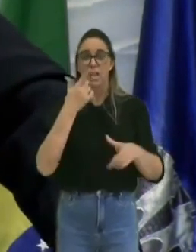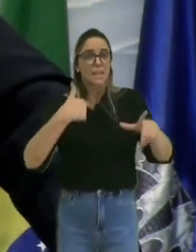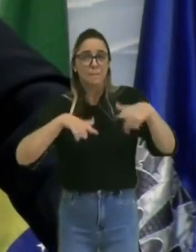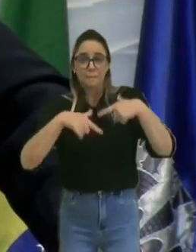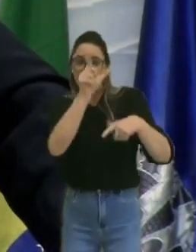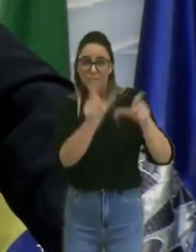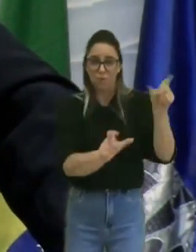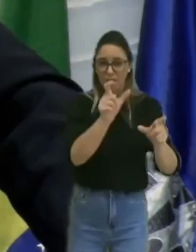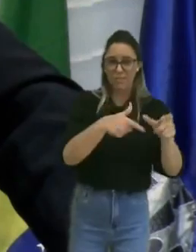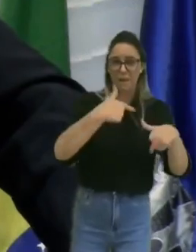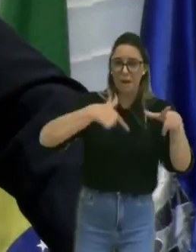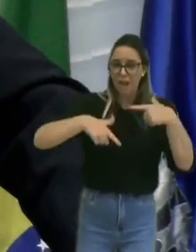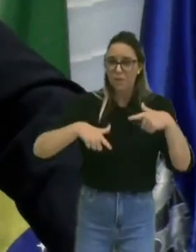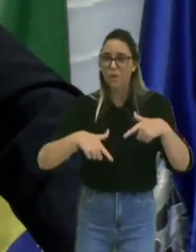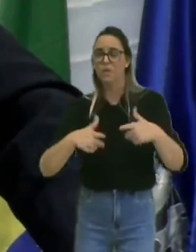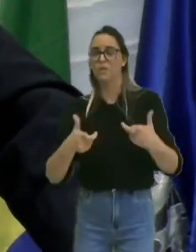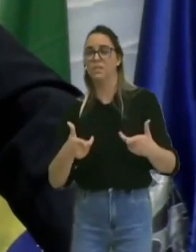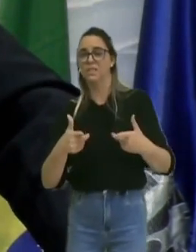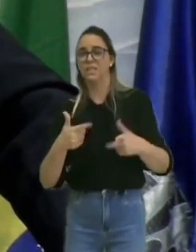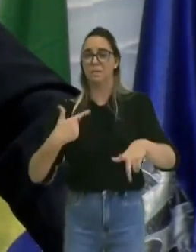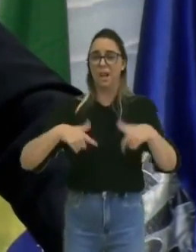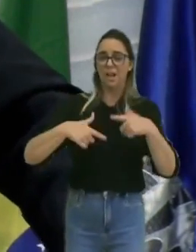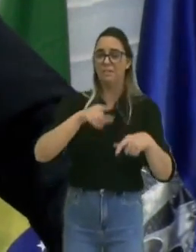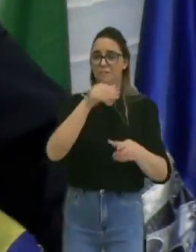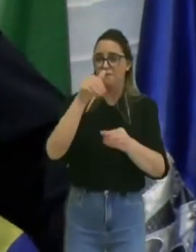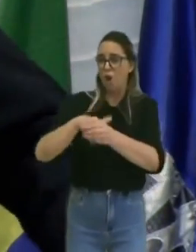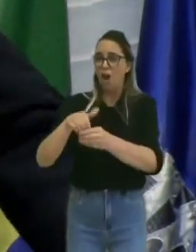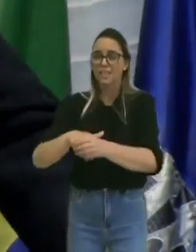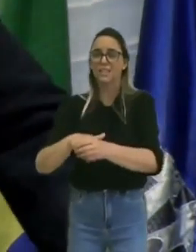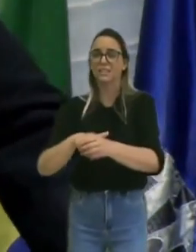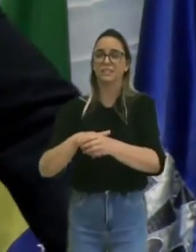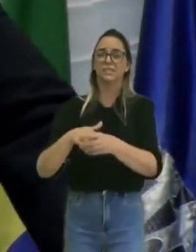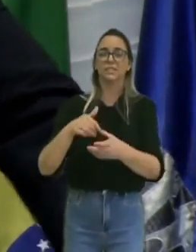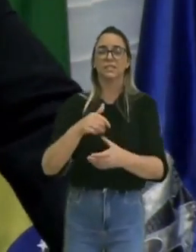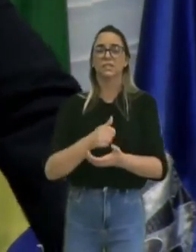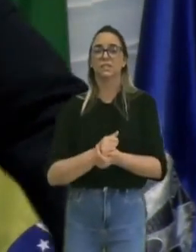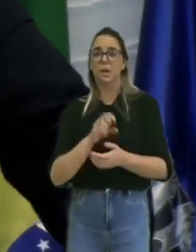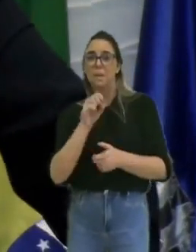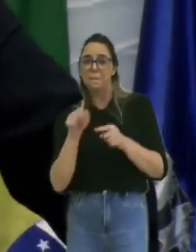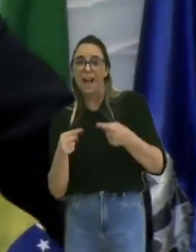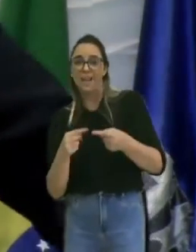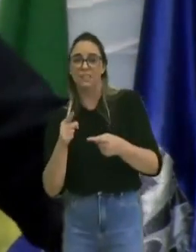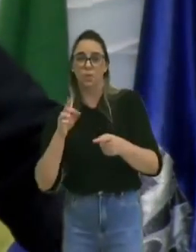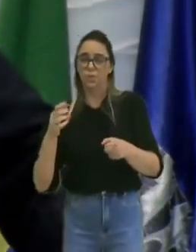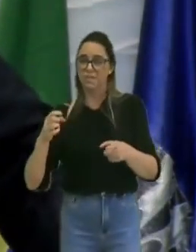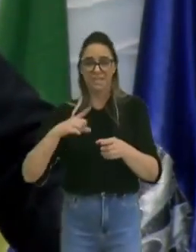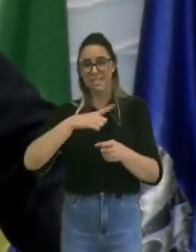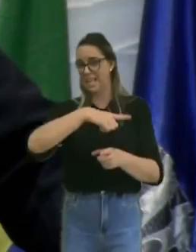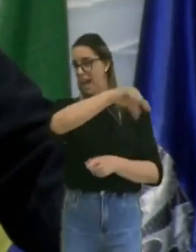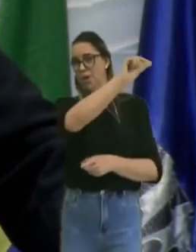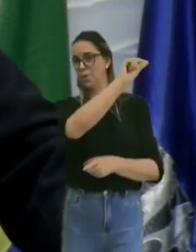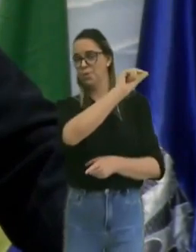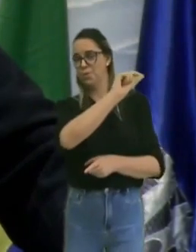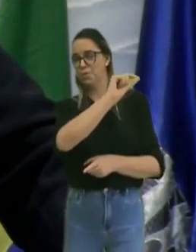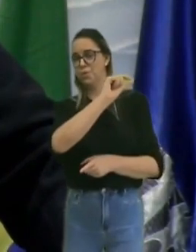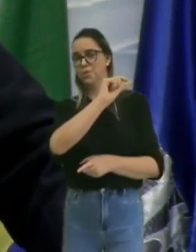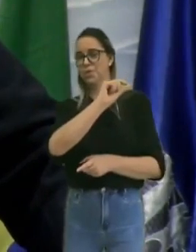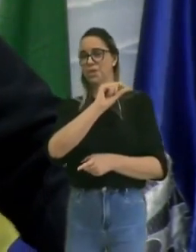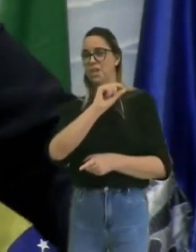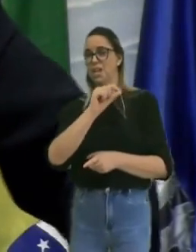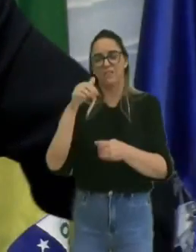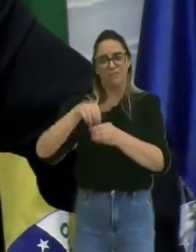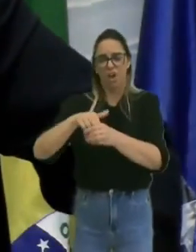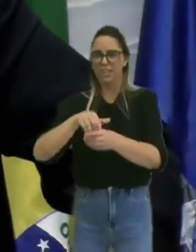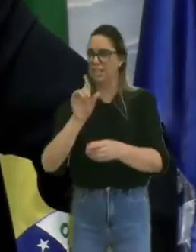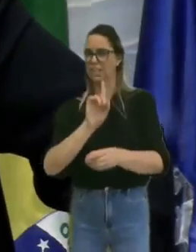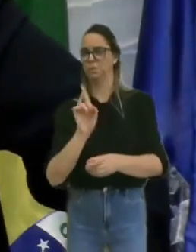trabalhadores que trabalham na caneta com o senhor, vota no senhor. Agora, esse trabalhador que vem no lombo é pau. E